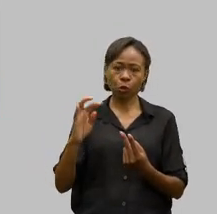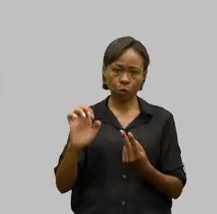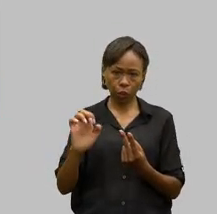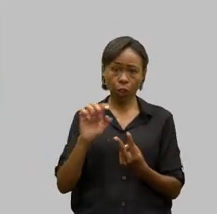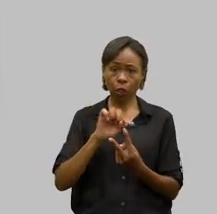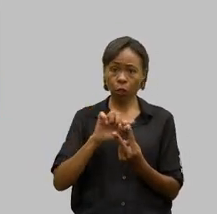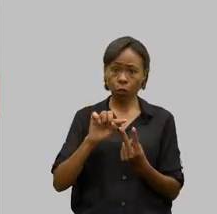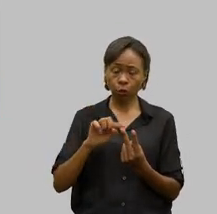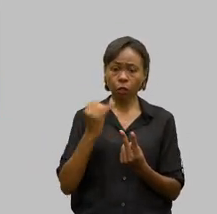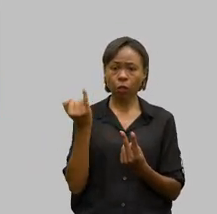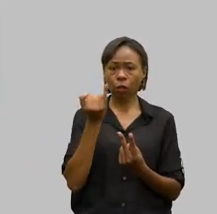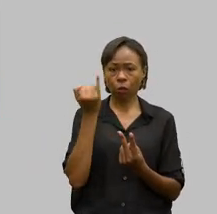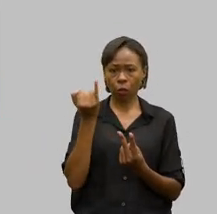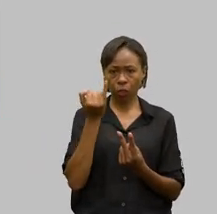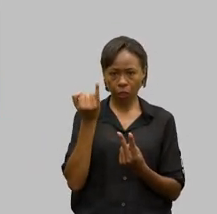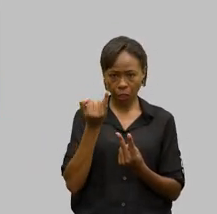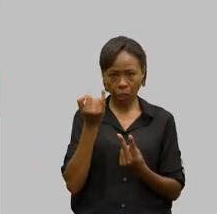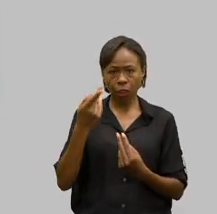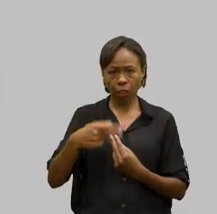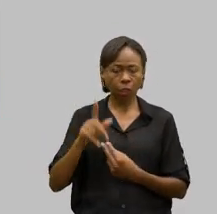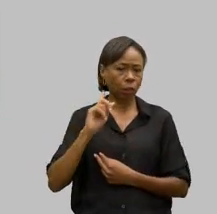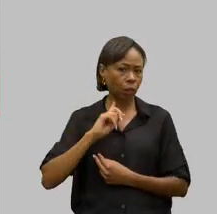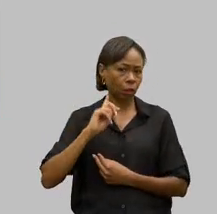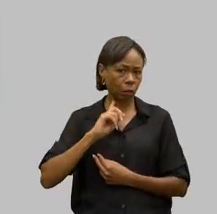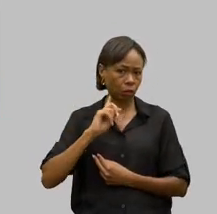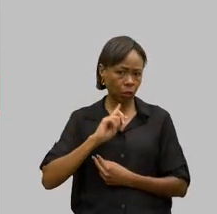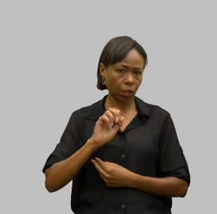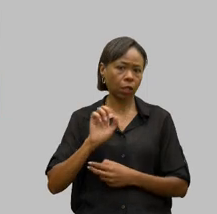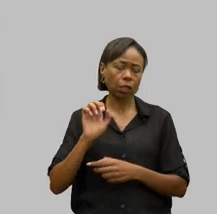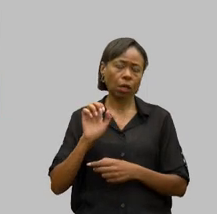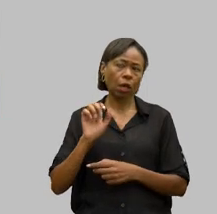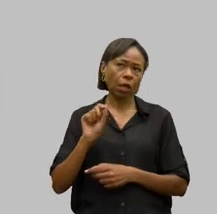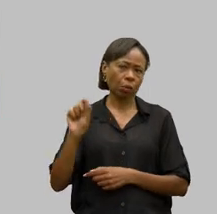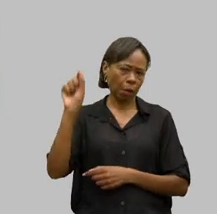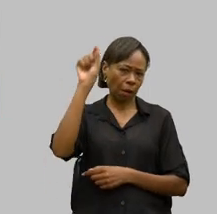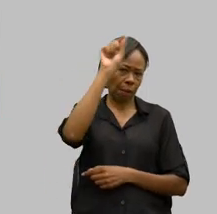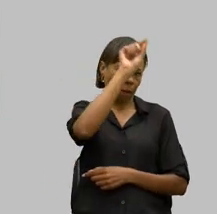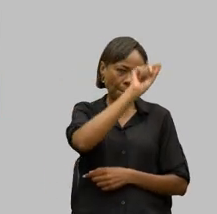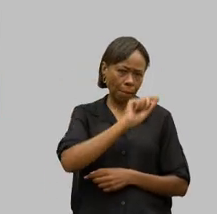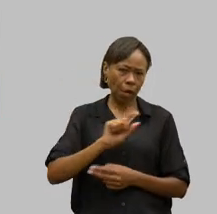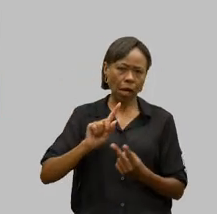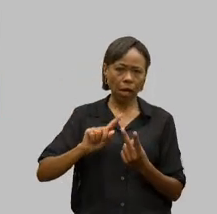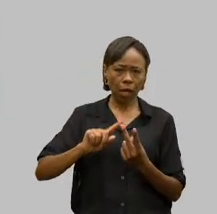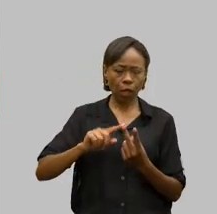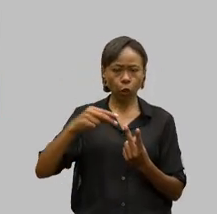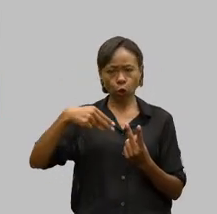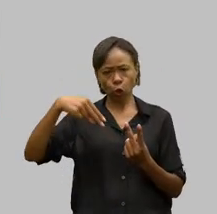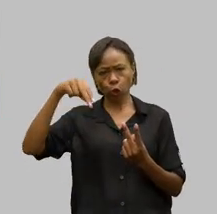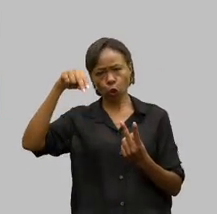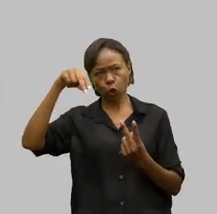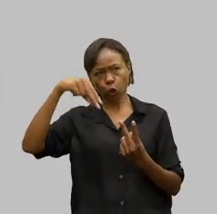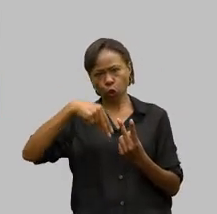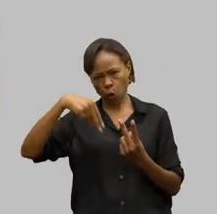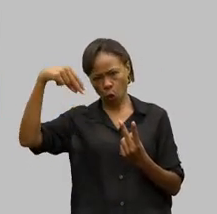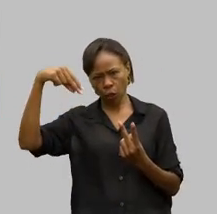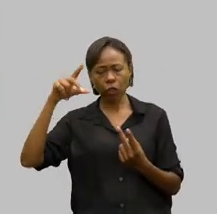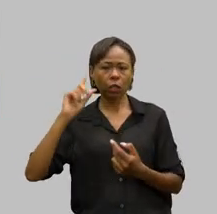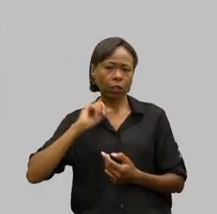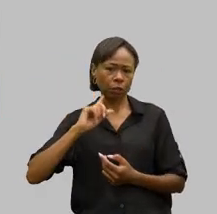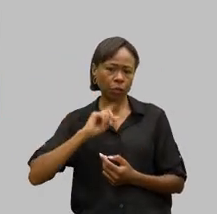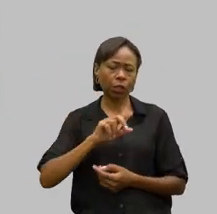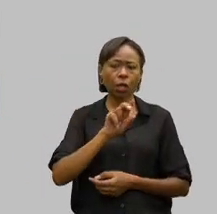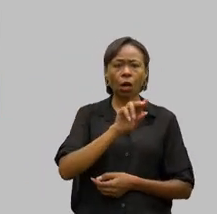35 mil estudantes, presentes em toda Minas Gerais, a Unimontes muito presentes ali no norte de Minas, e a UENG,